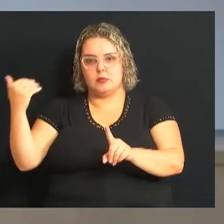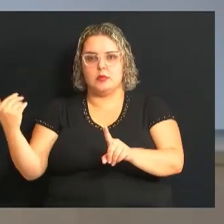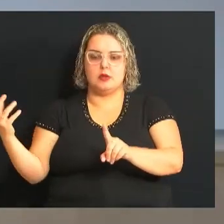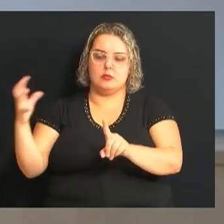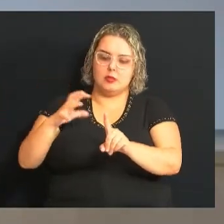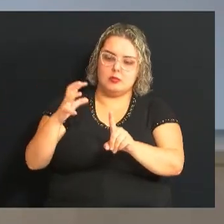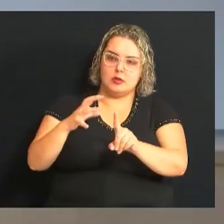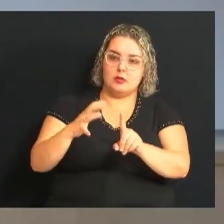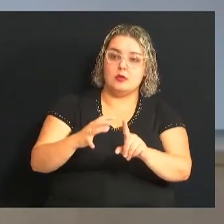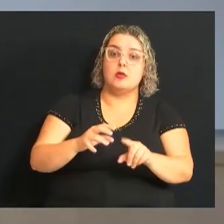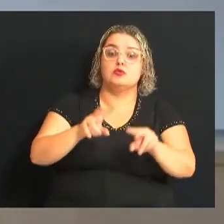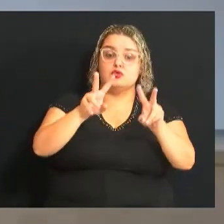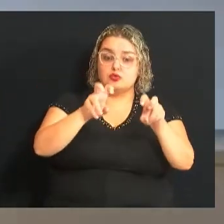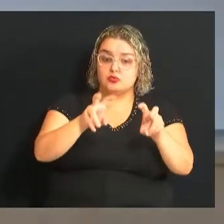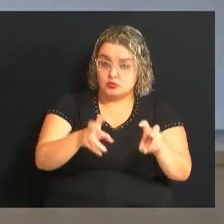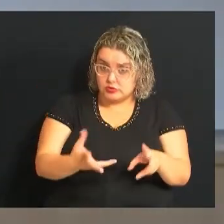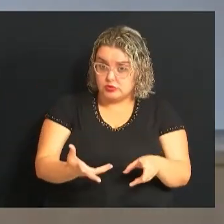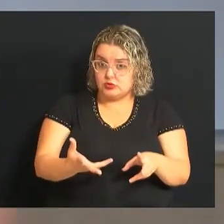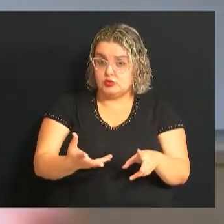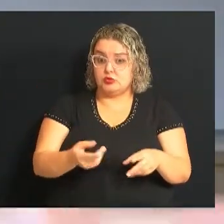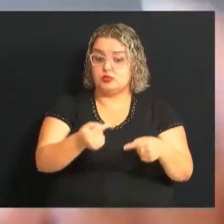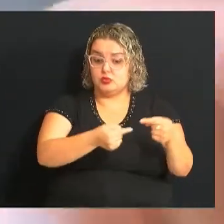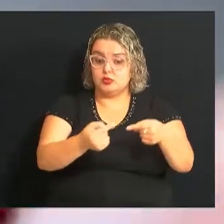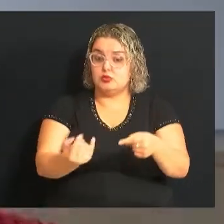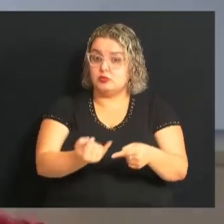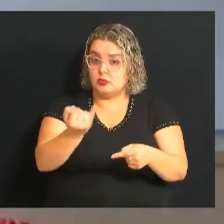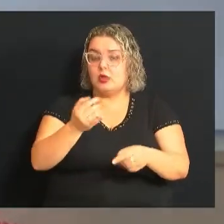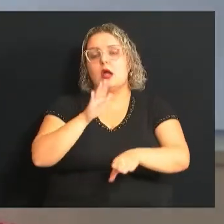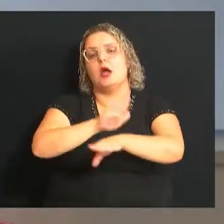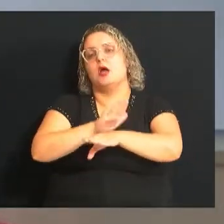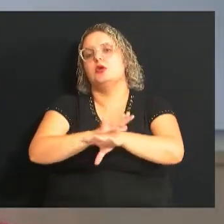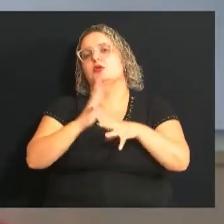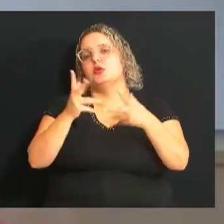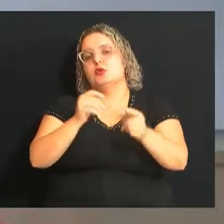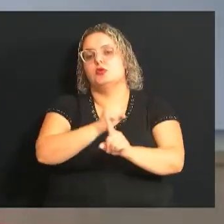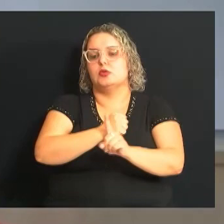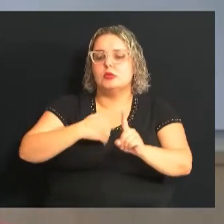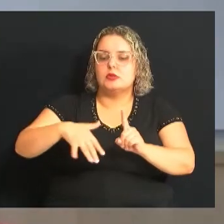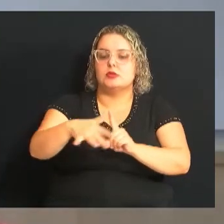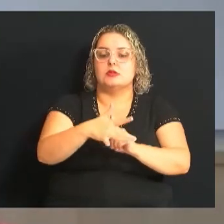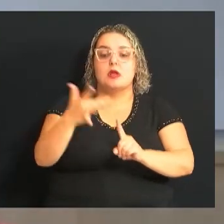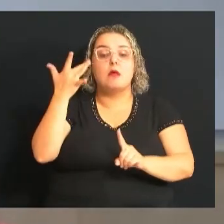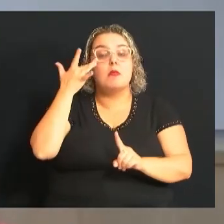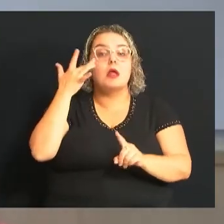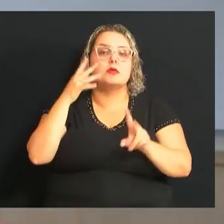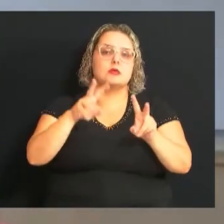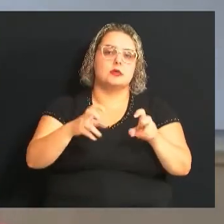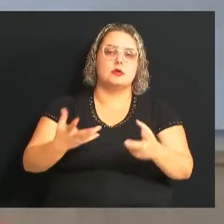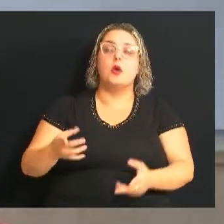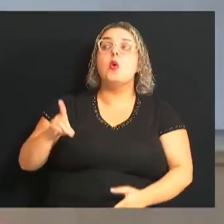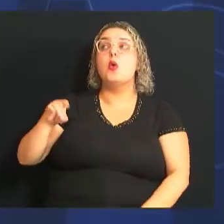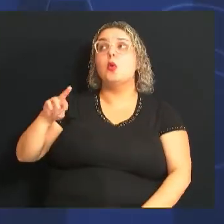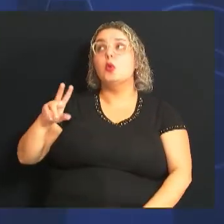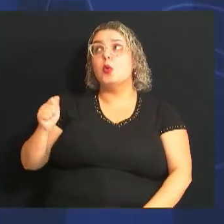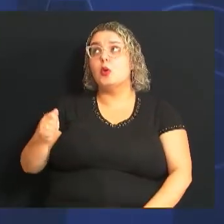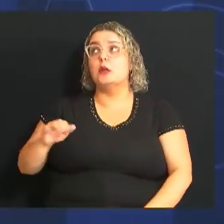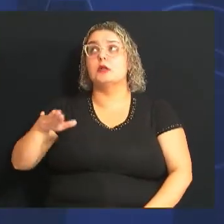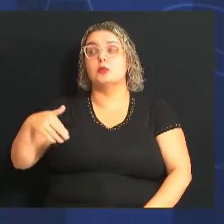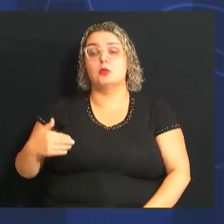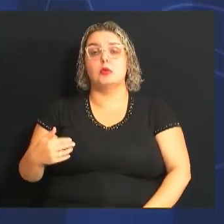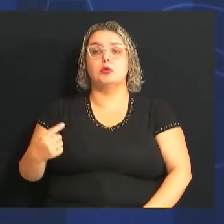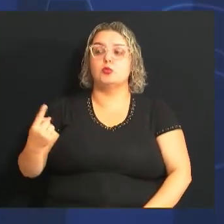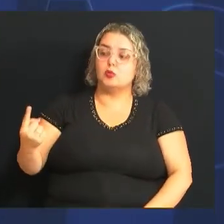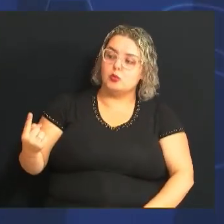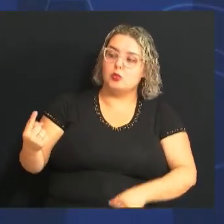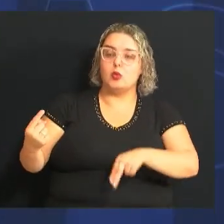boa e que é importante ajuda toda a sociedade a amadurecer no tema. Ô Dora, quando um dos dois do casal, e